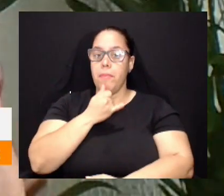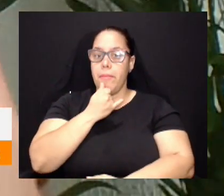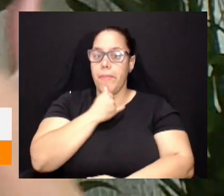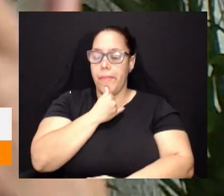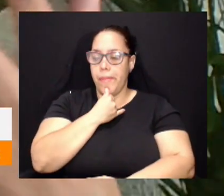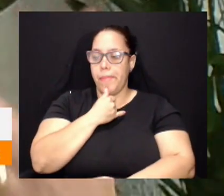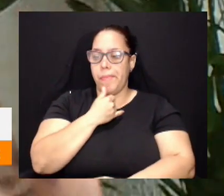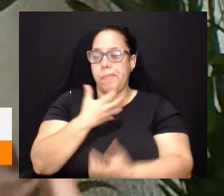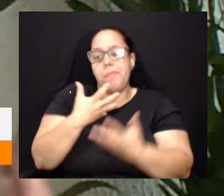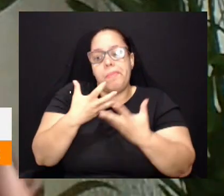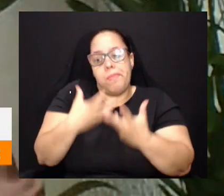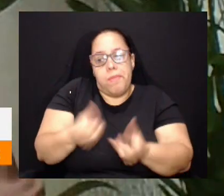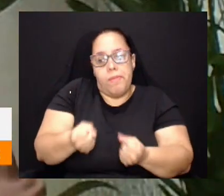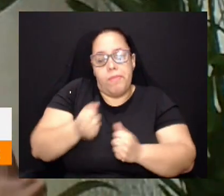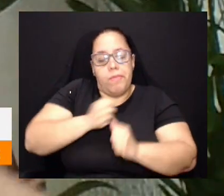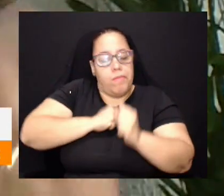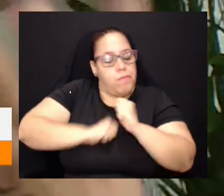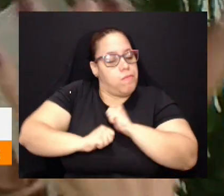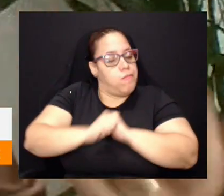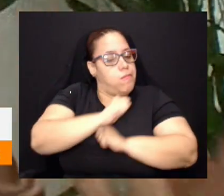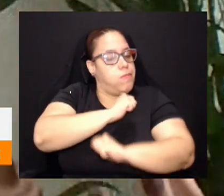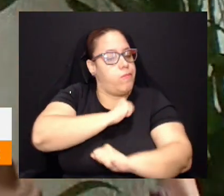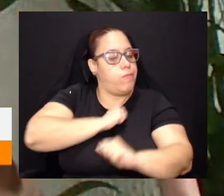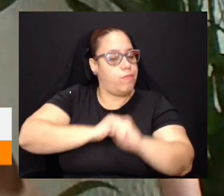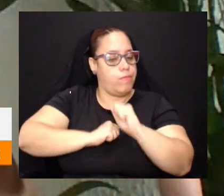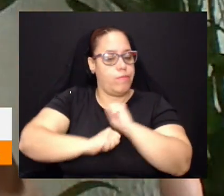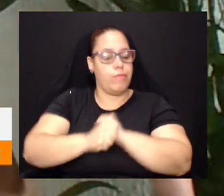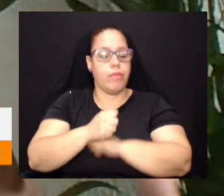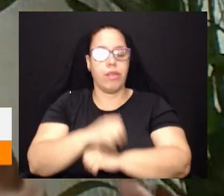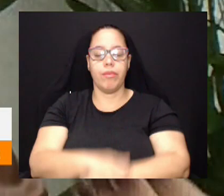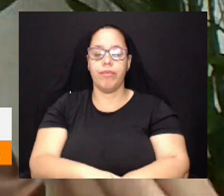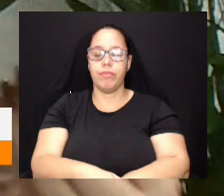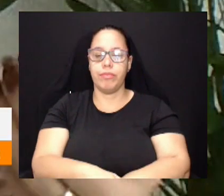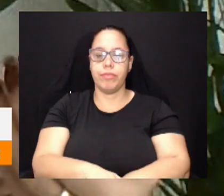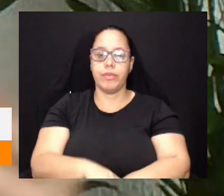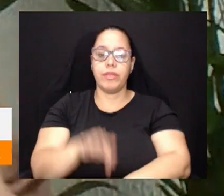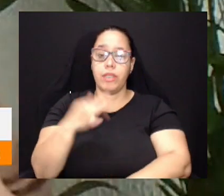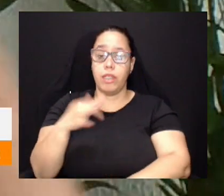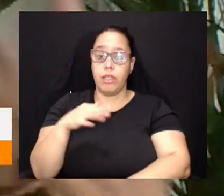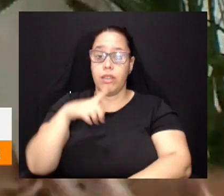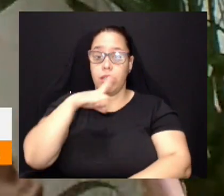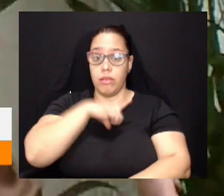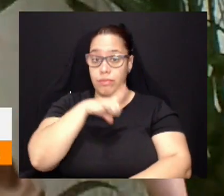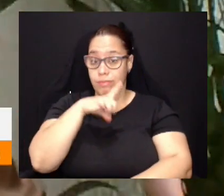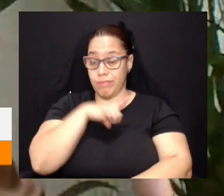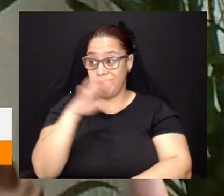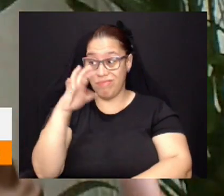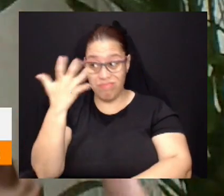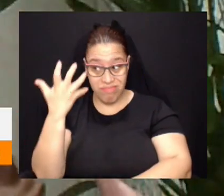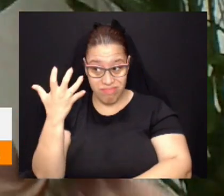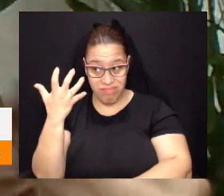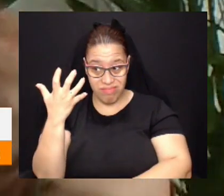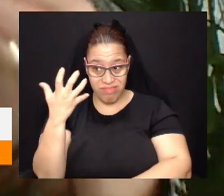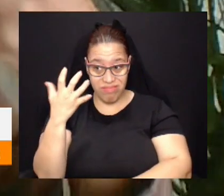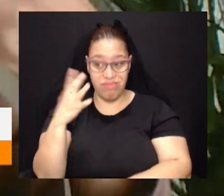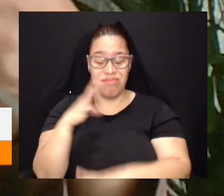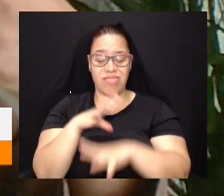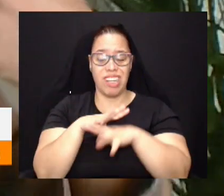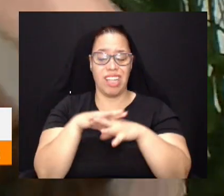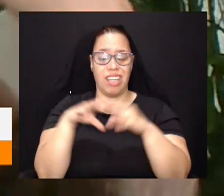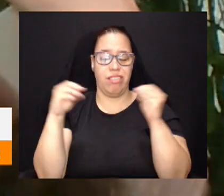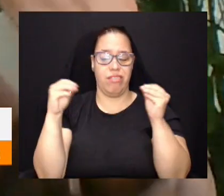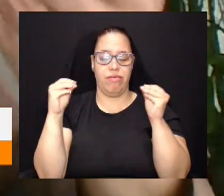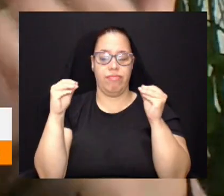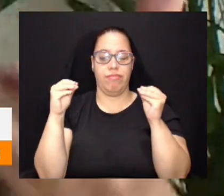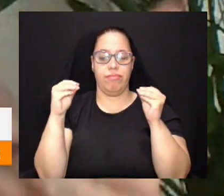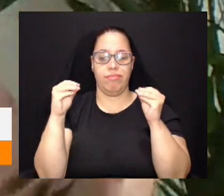minha ansiedade, a minha angústia, as feridas que ocorreram, sarar essas feridas